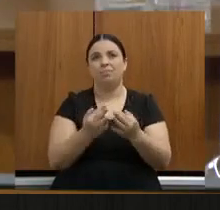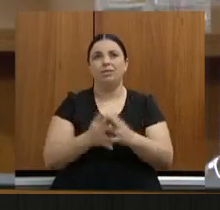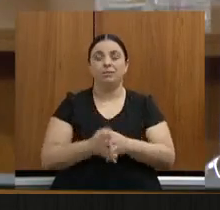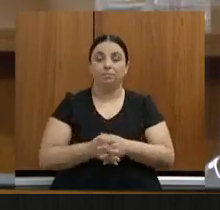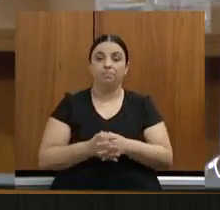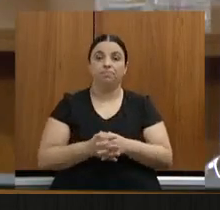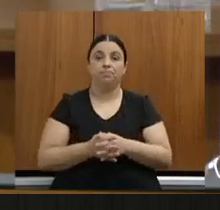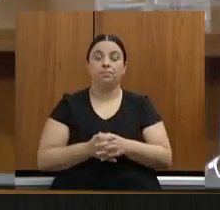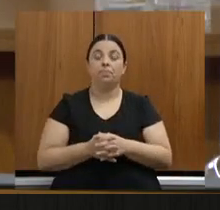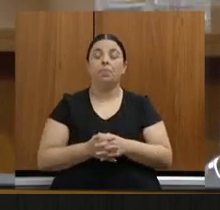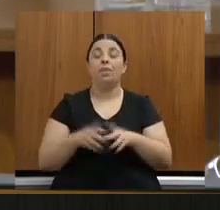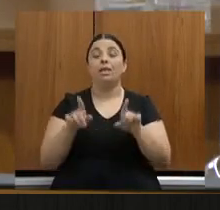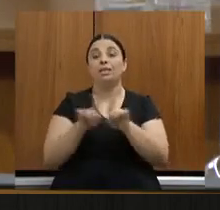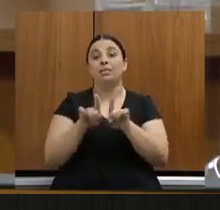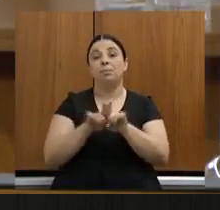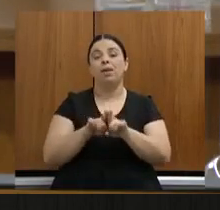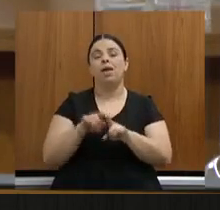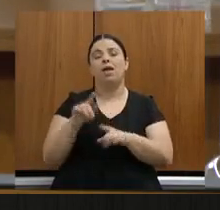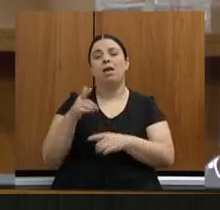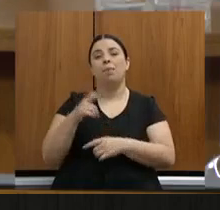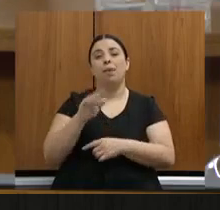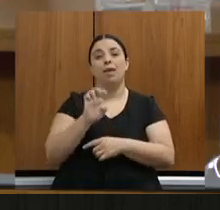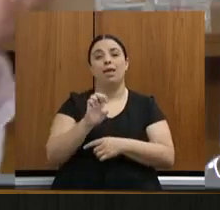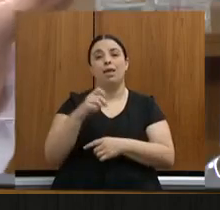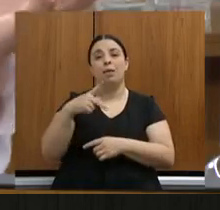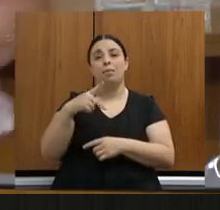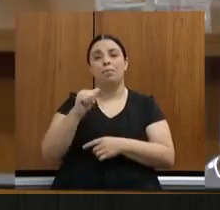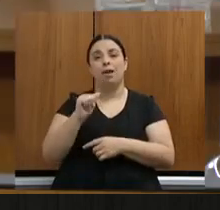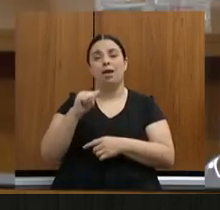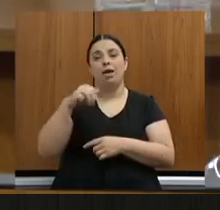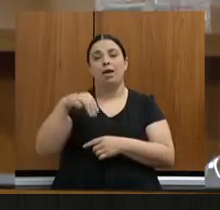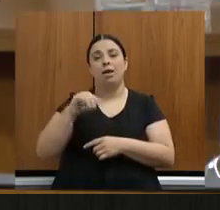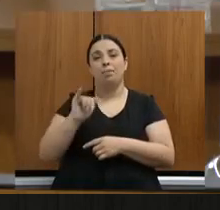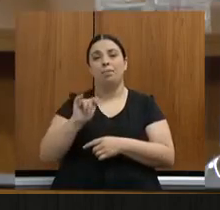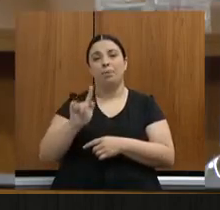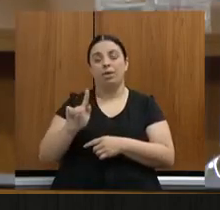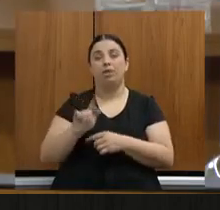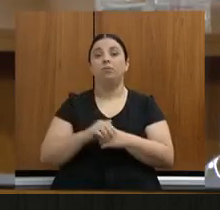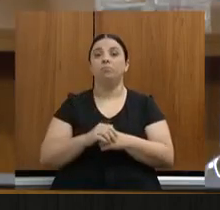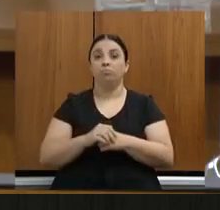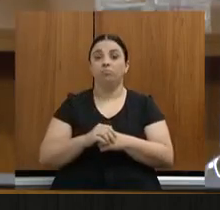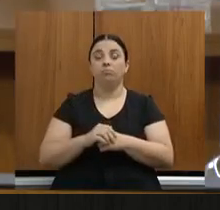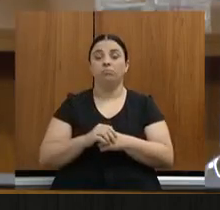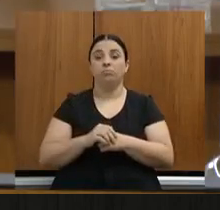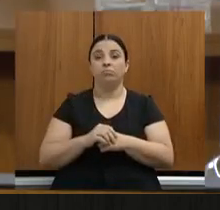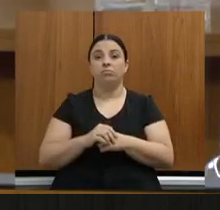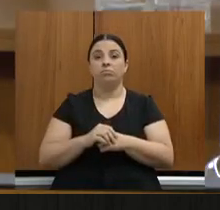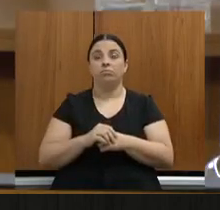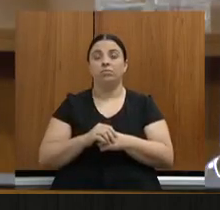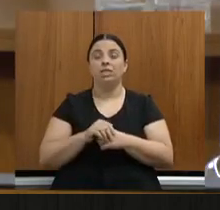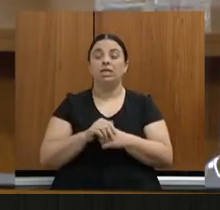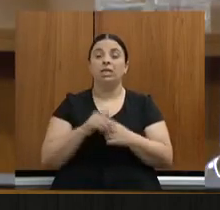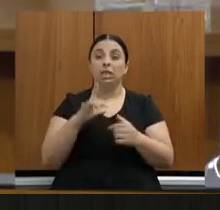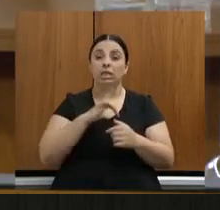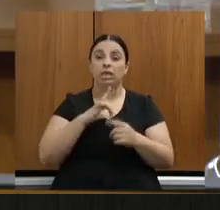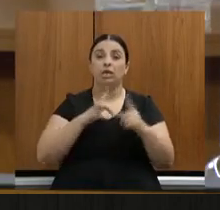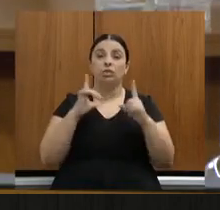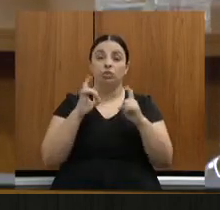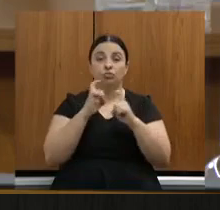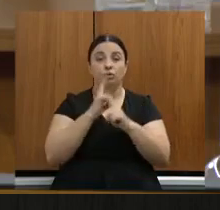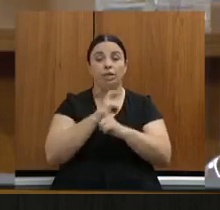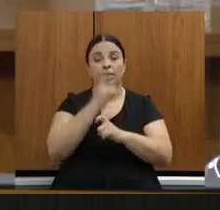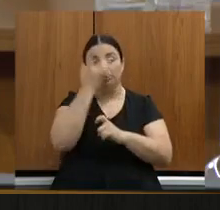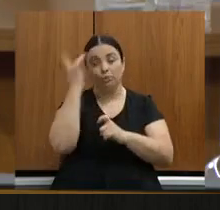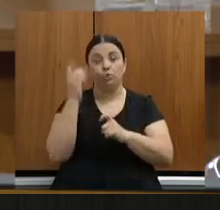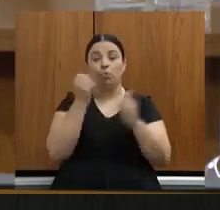o destaque aqui para EPAMIG e aqui dentro diz que o deputado falou das dificuldades os nossos